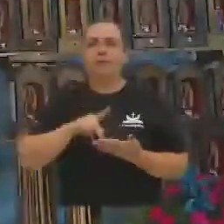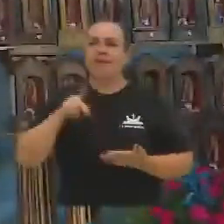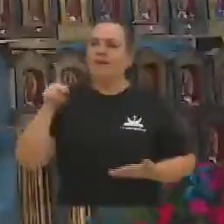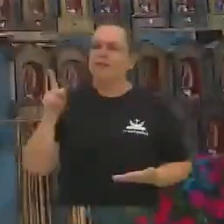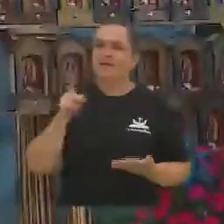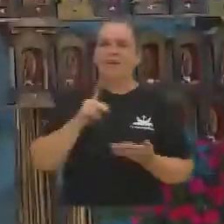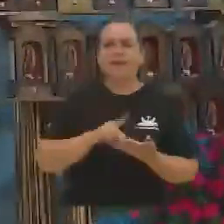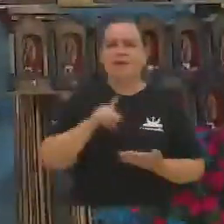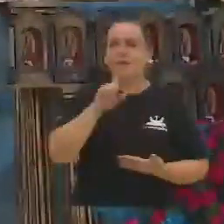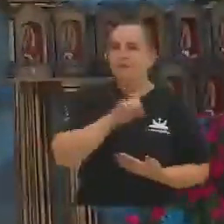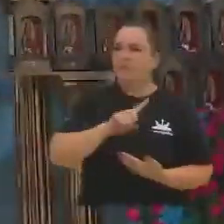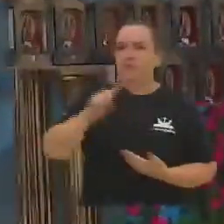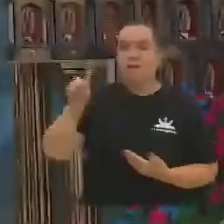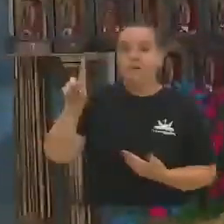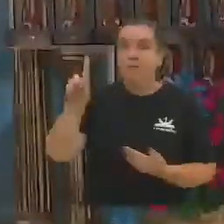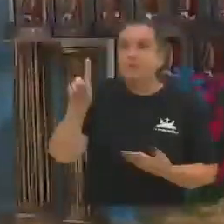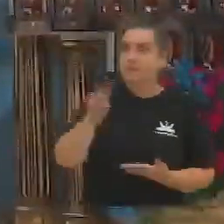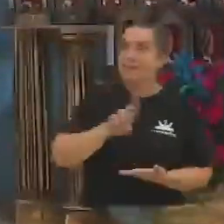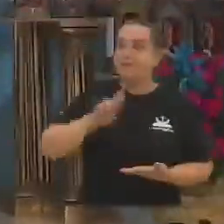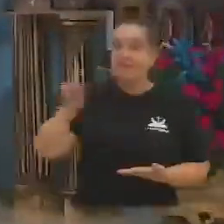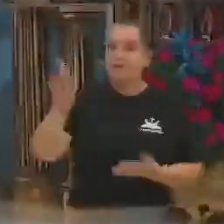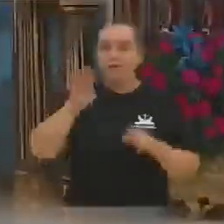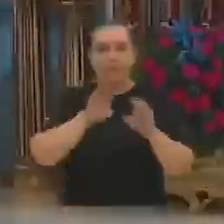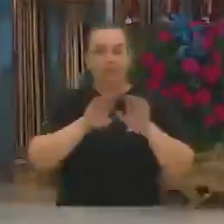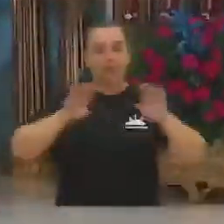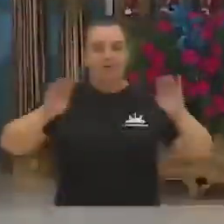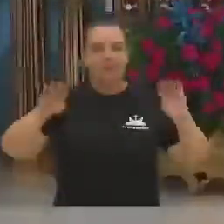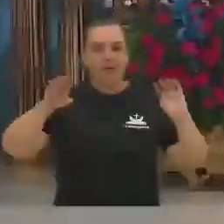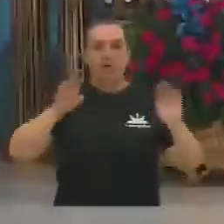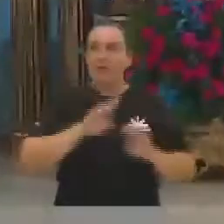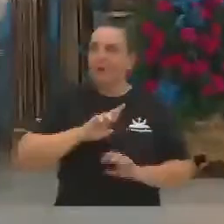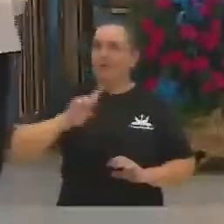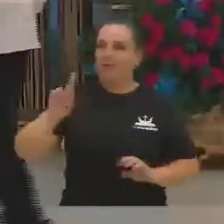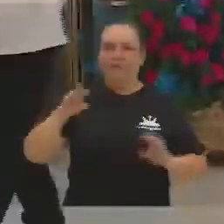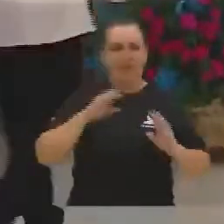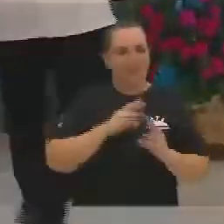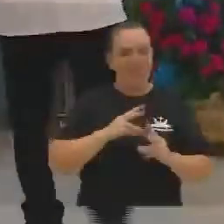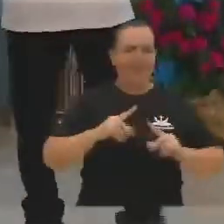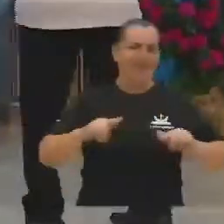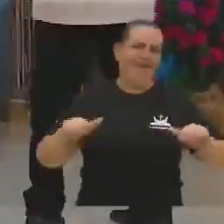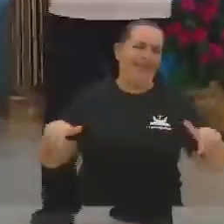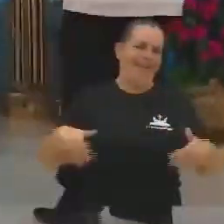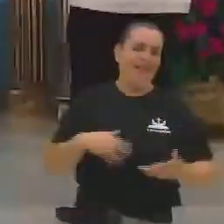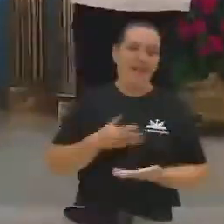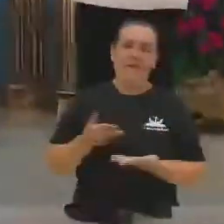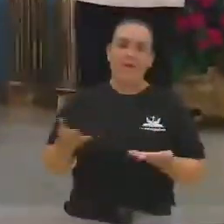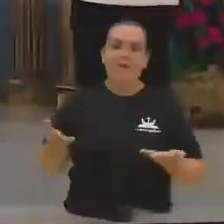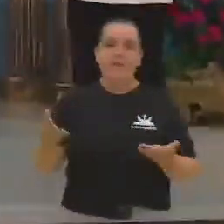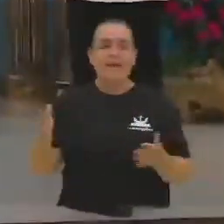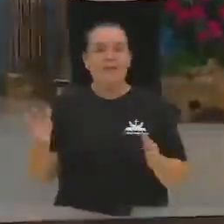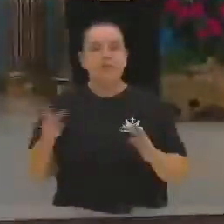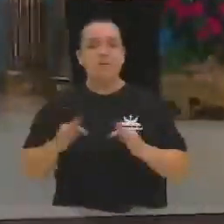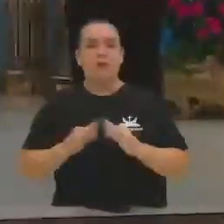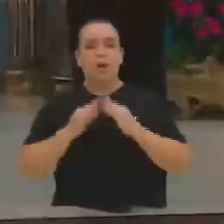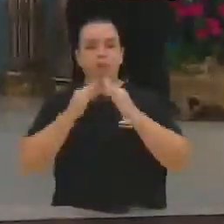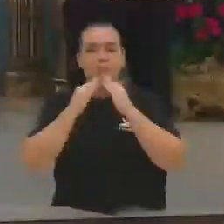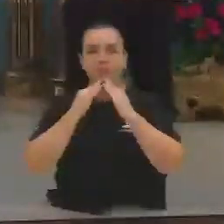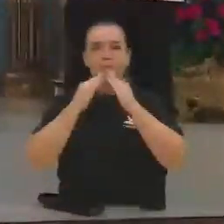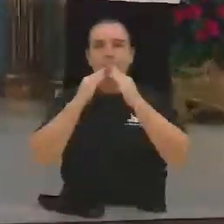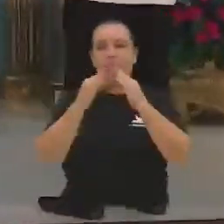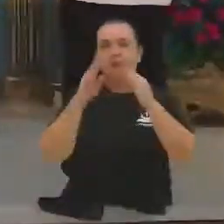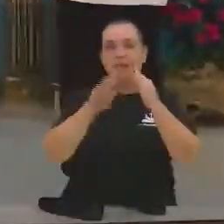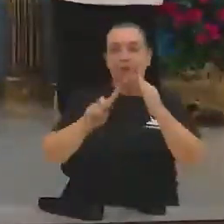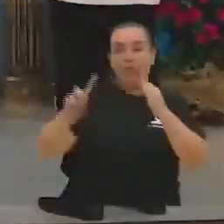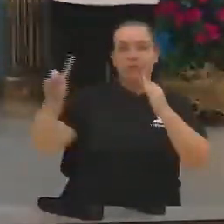do verdadeiro Deus. Senhor do céu, Senhor da terra, és o templo